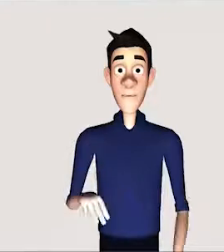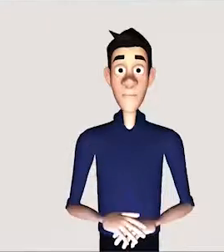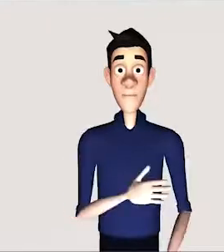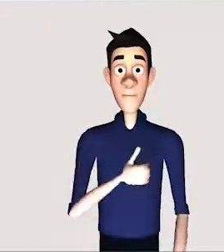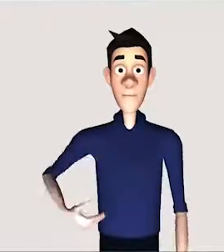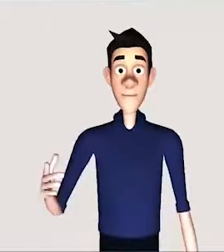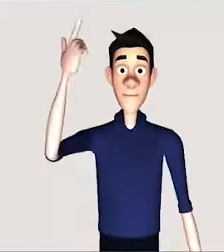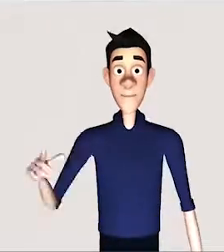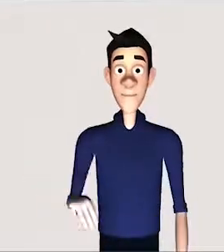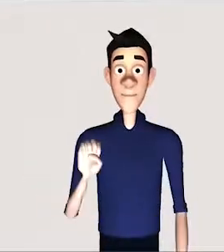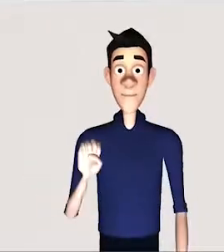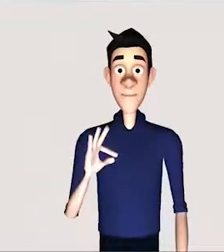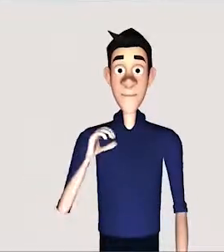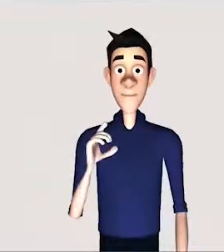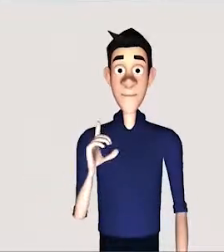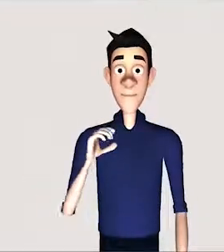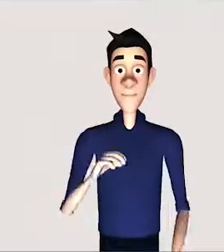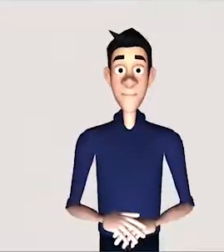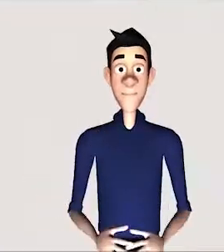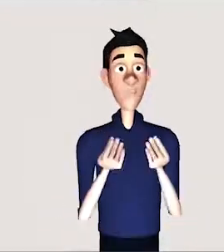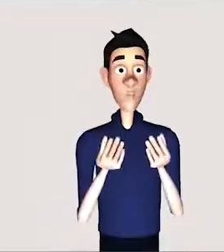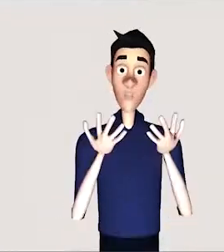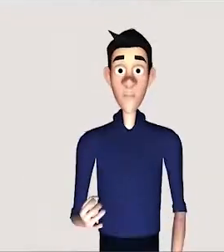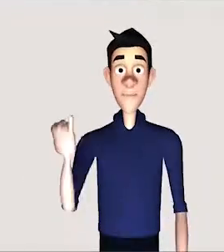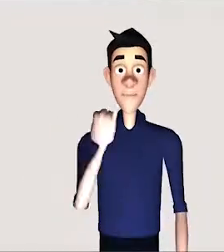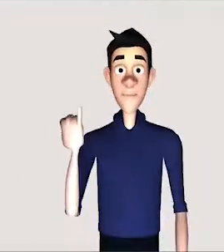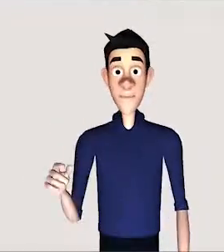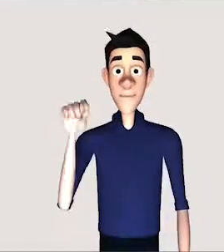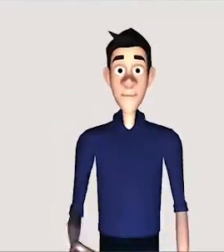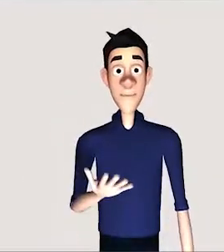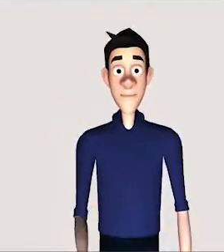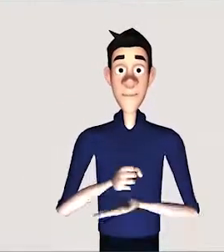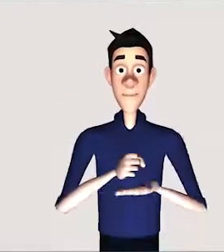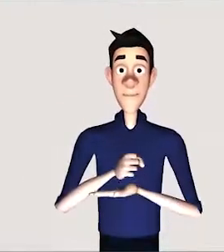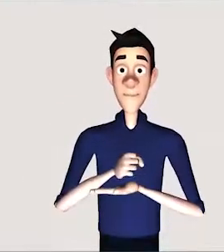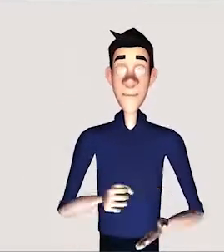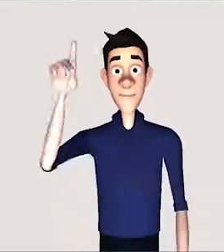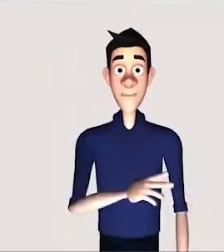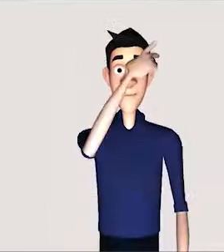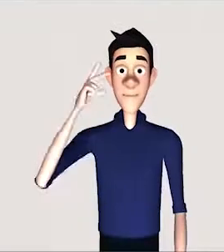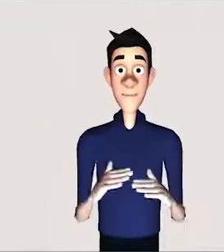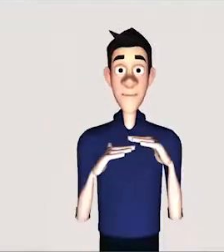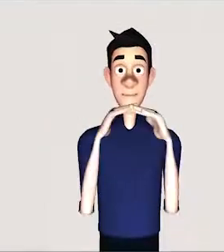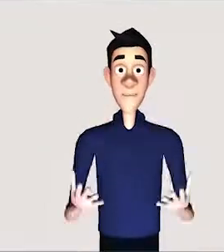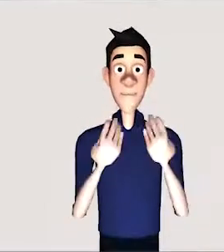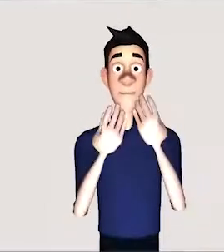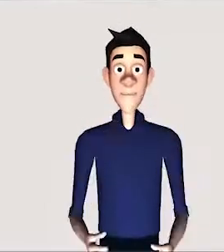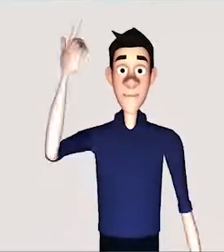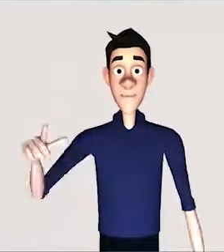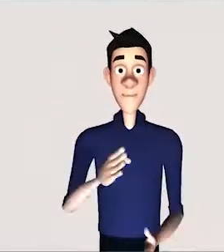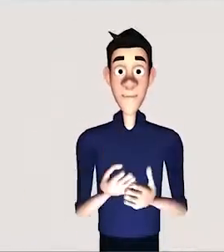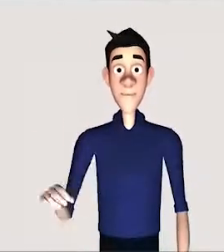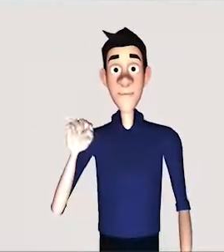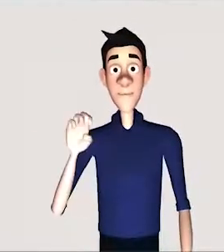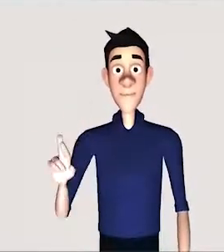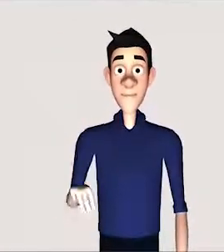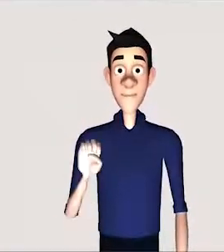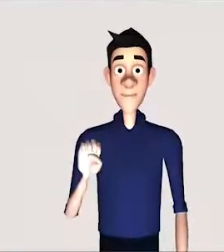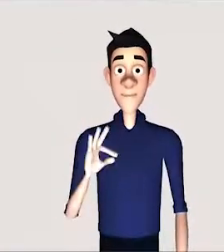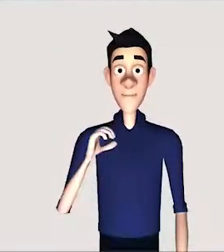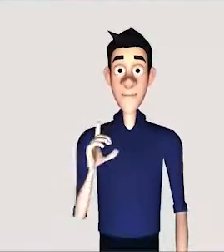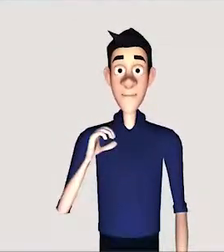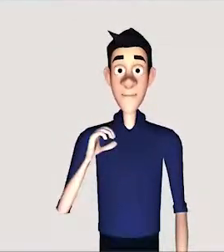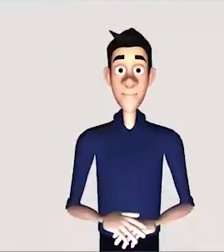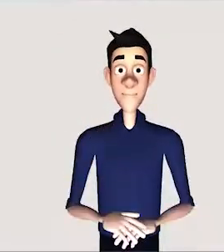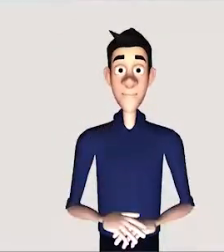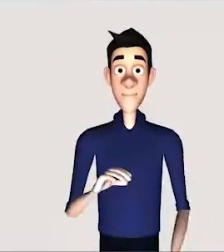outro método bastante importante que dá a base para a gente desenvolver vários outros estudos é o método da